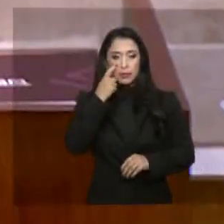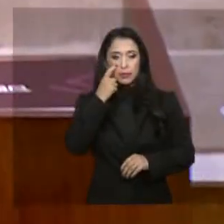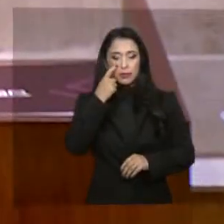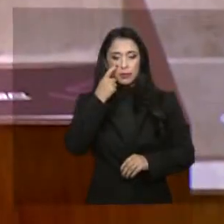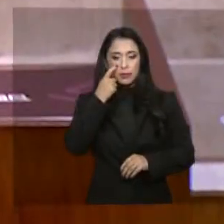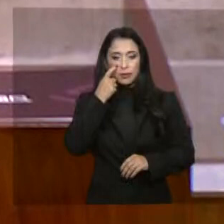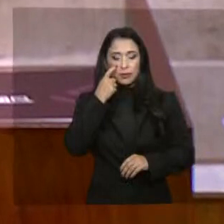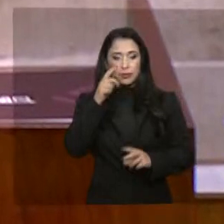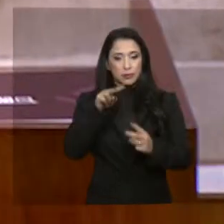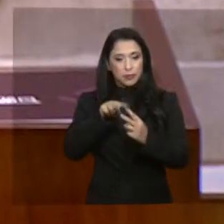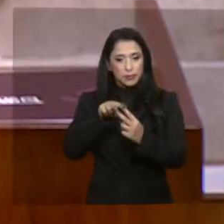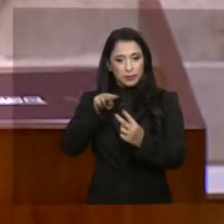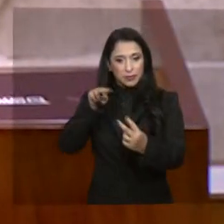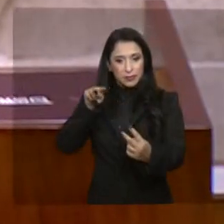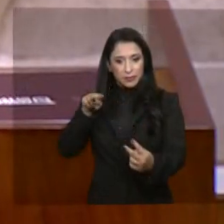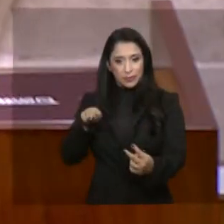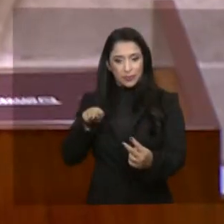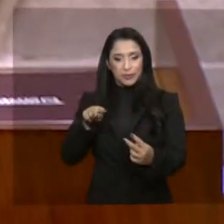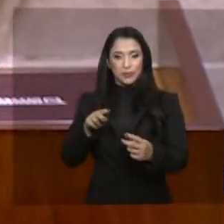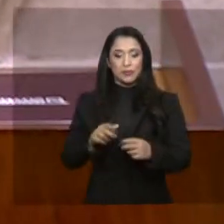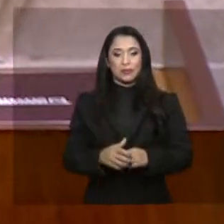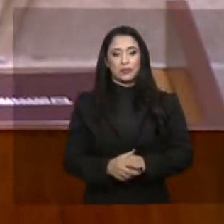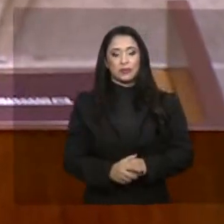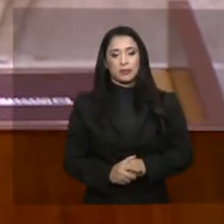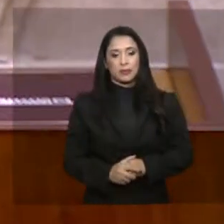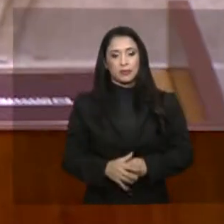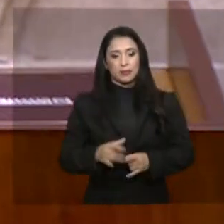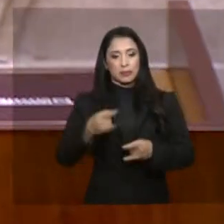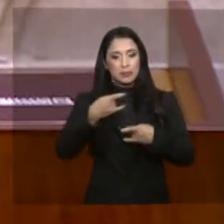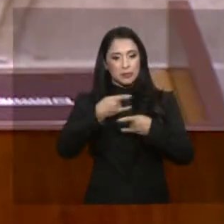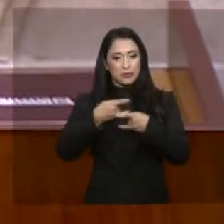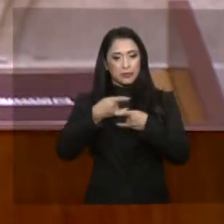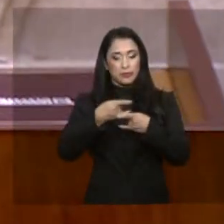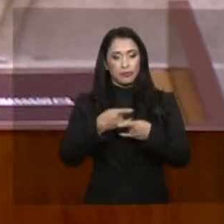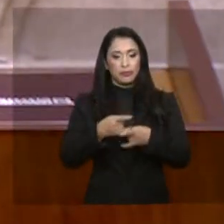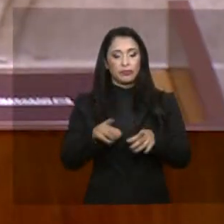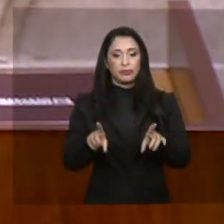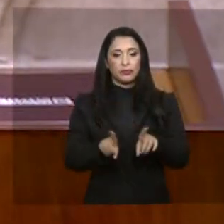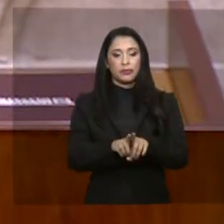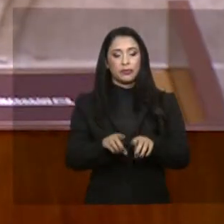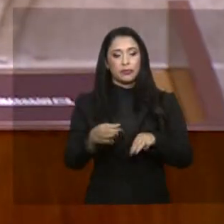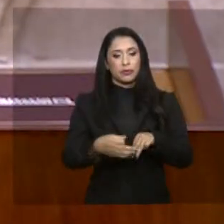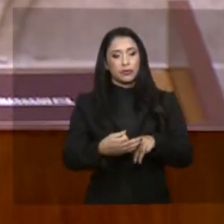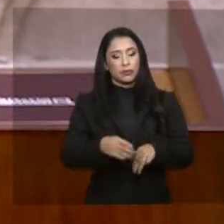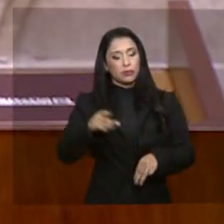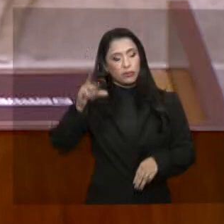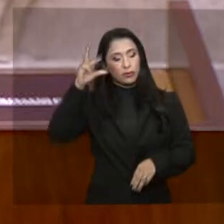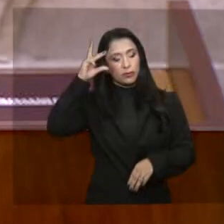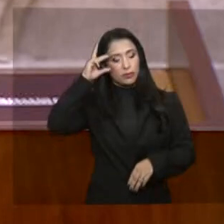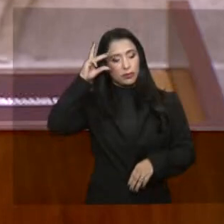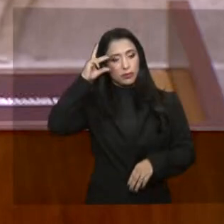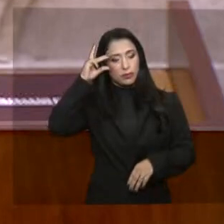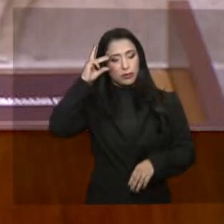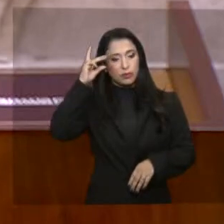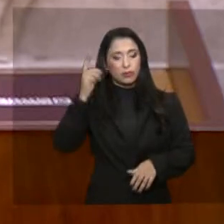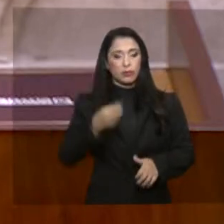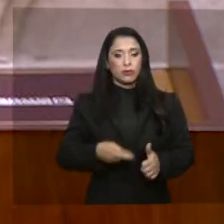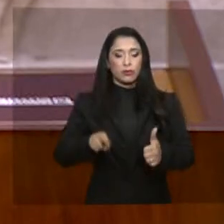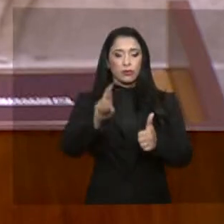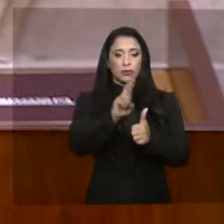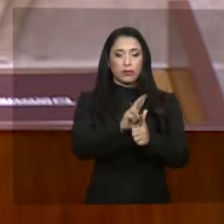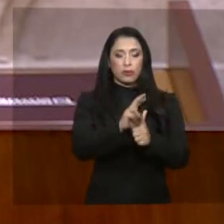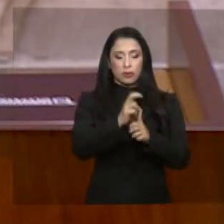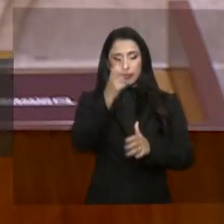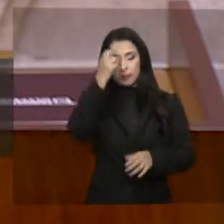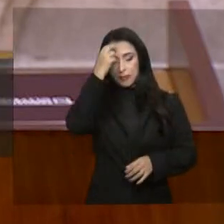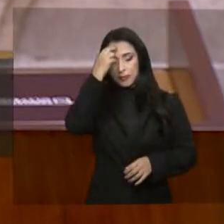nos acompanha virtualmente, ministro André Mendonça, senhor procurador-geral da República, doutor Augusto